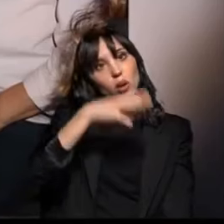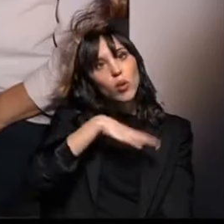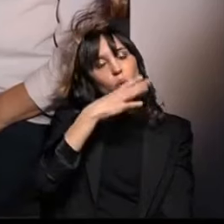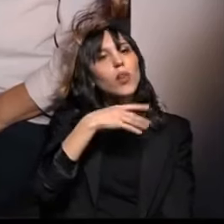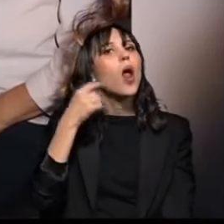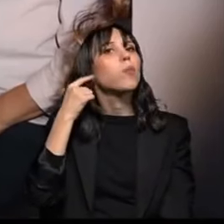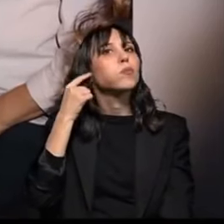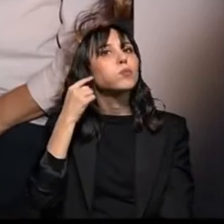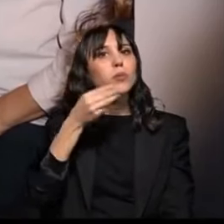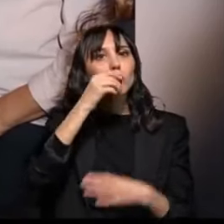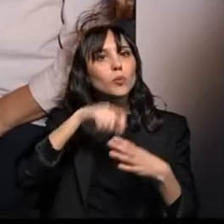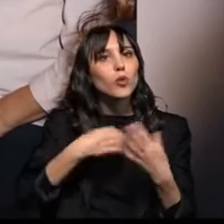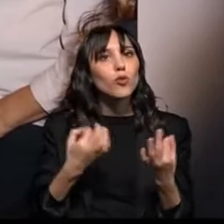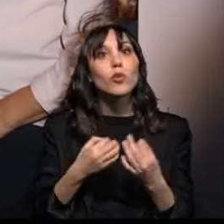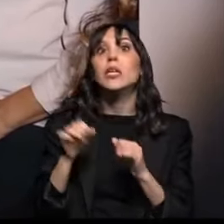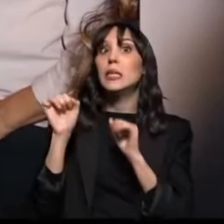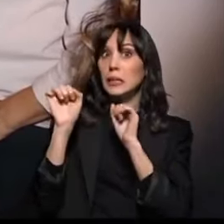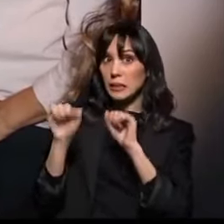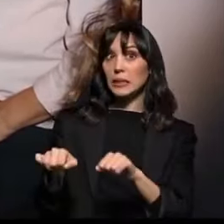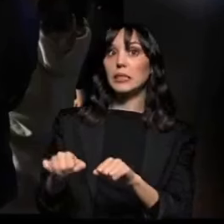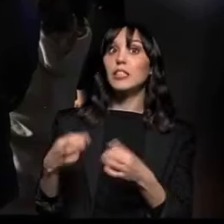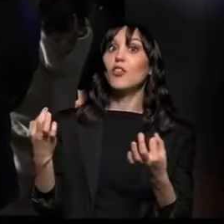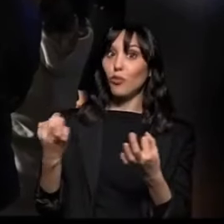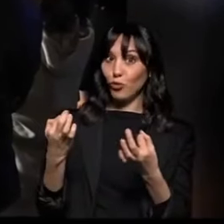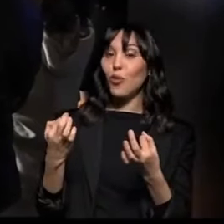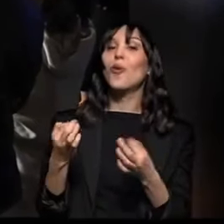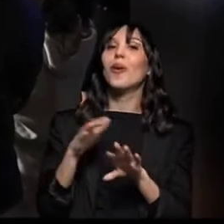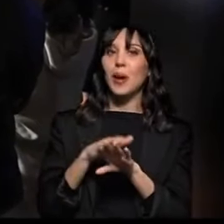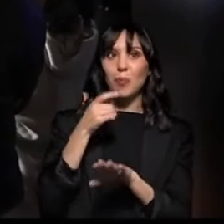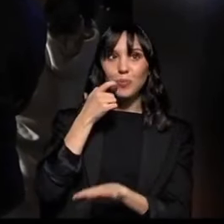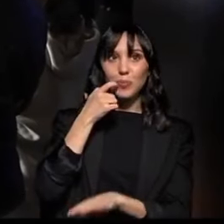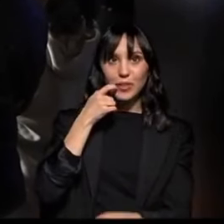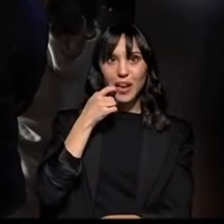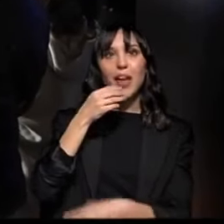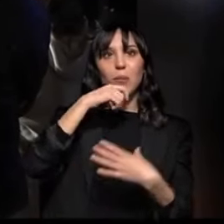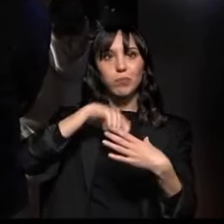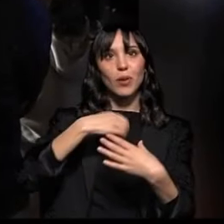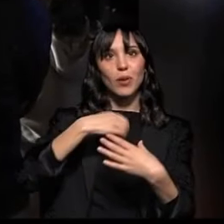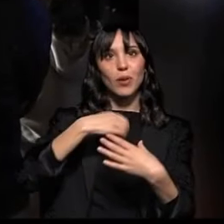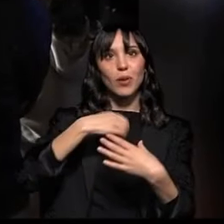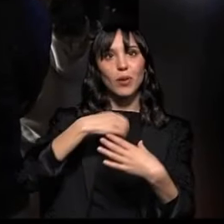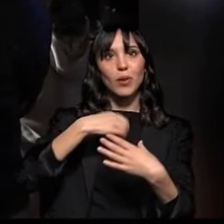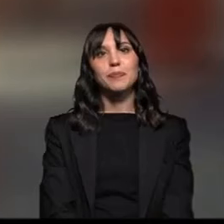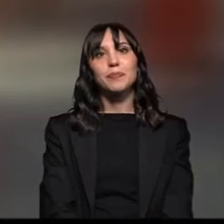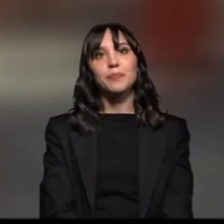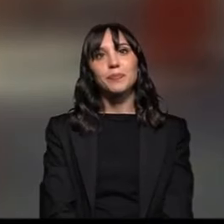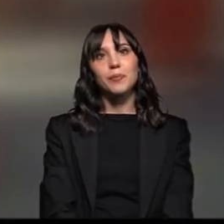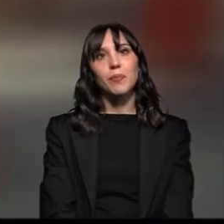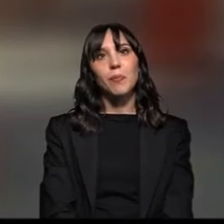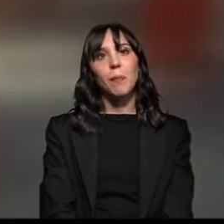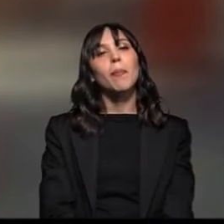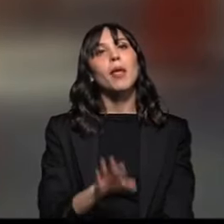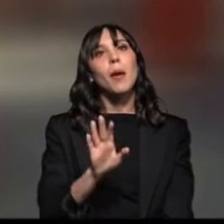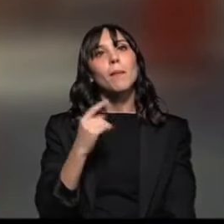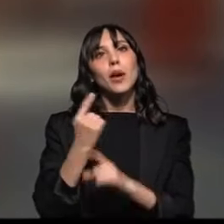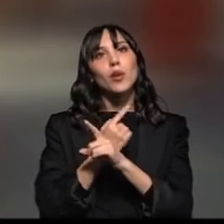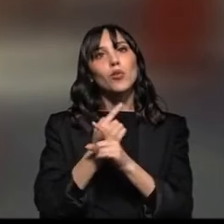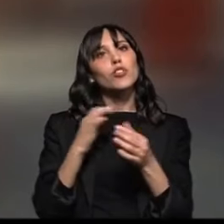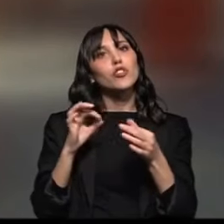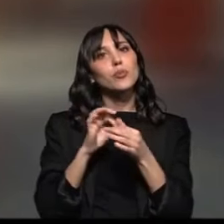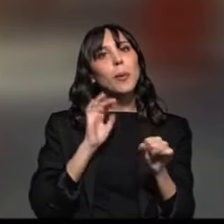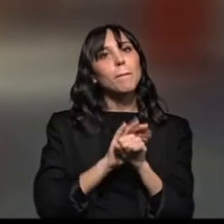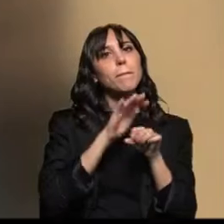já cozinhou aqui. Sim, uma pescada à palmeira. Mas antes das lides do mar, temos as lides